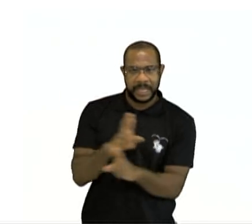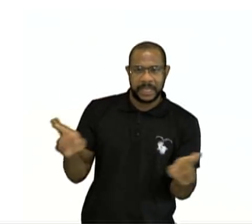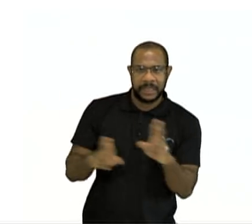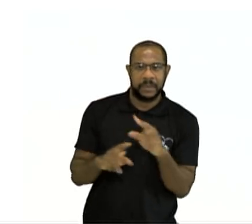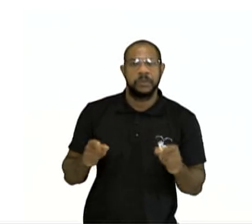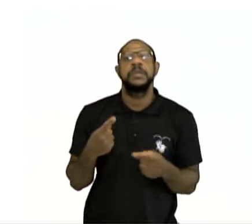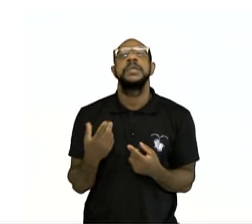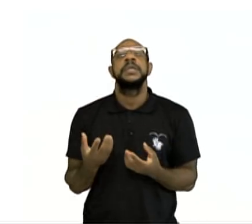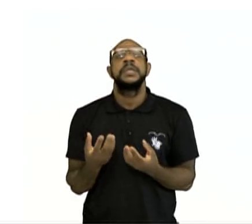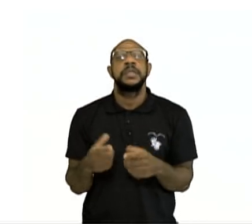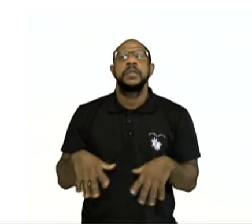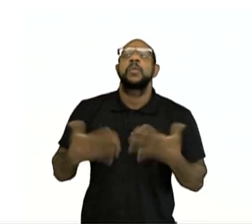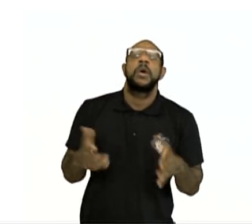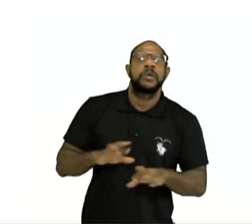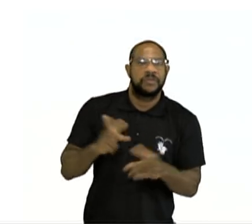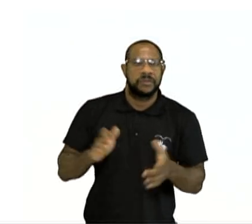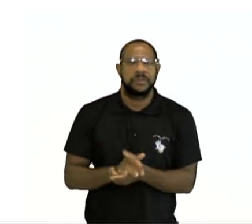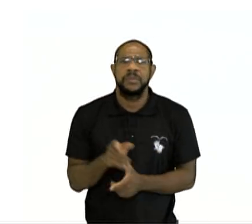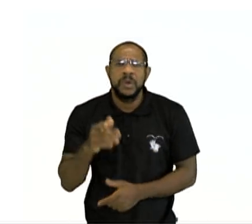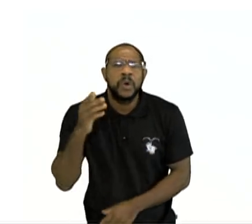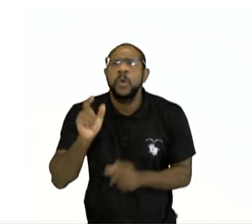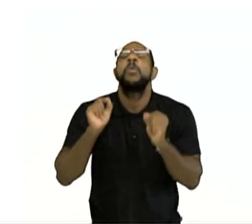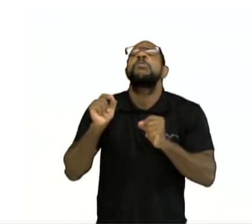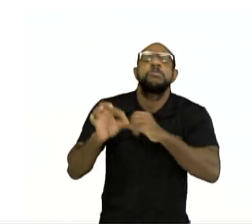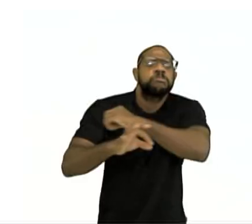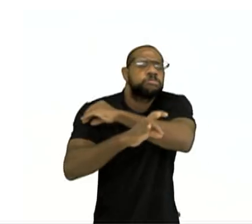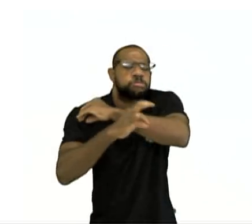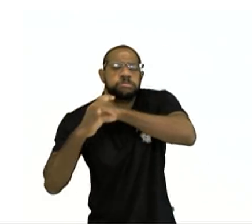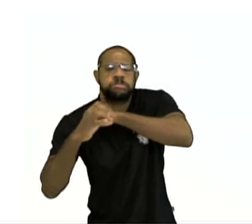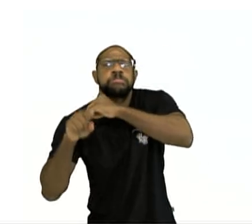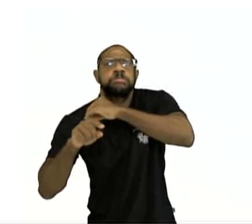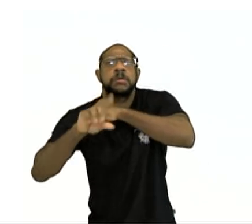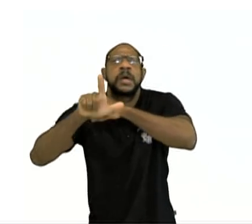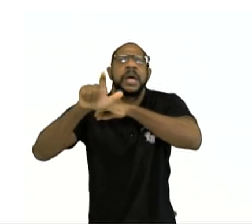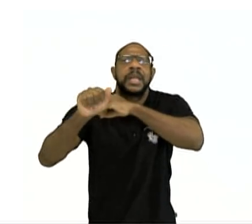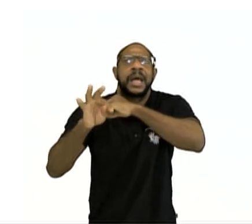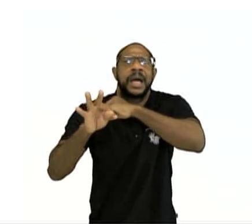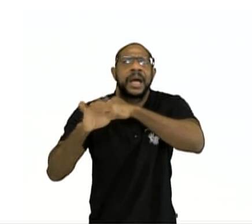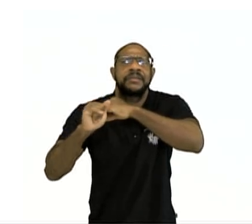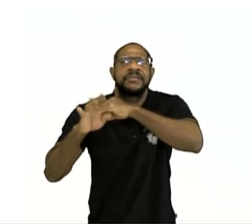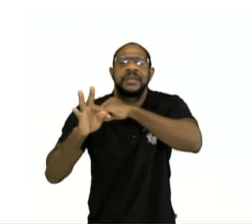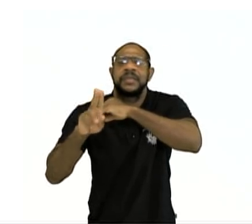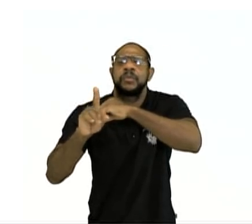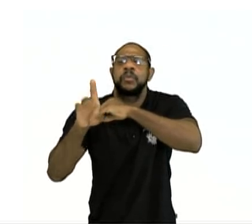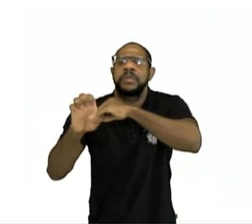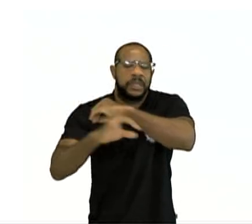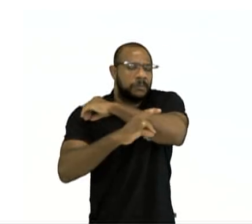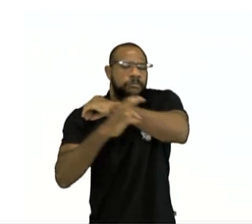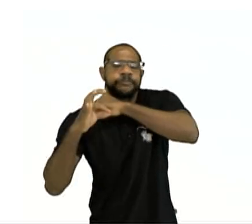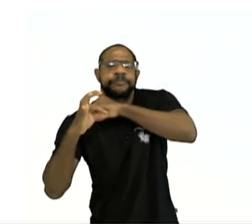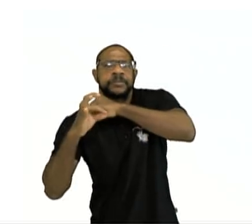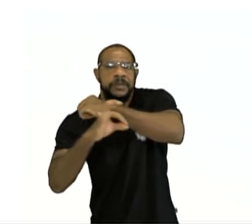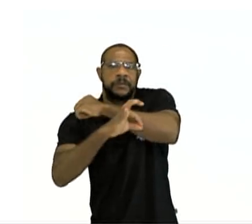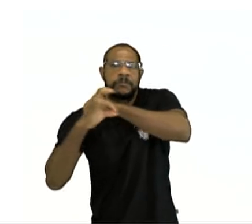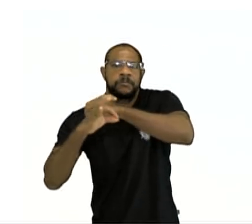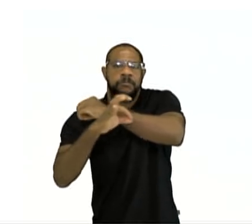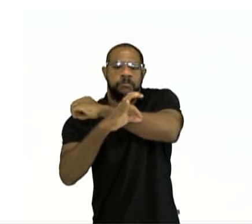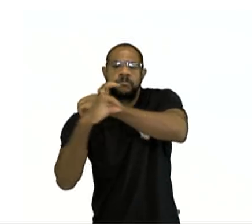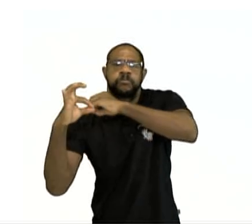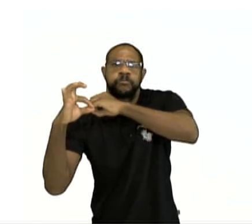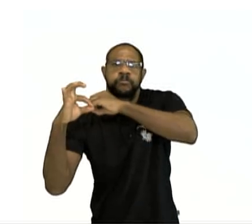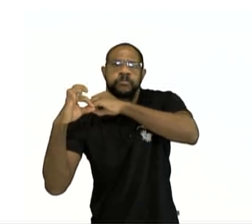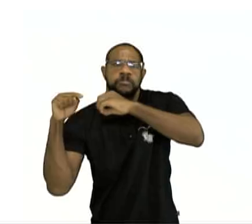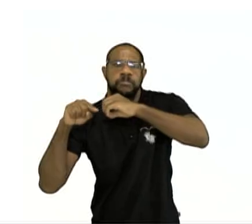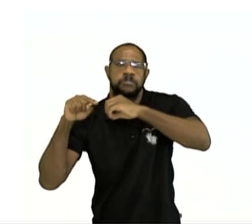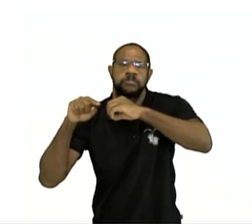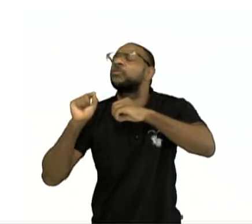ali. Você sabe o que é latitude? Você lembra dessa palavrinha? Você já viu, já estudou? Qual é a relação da latitude